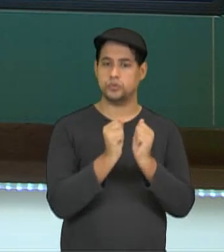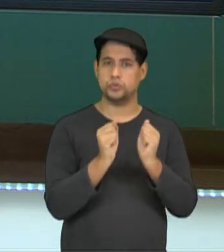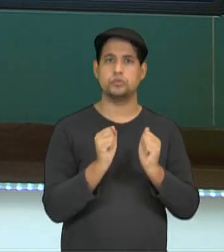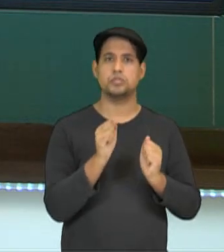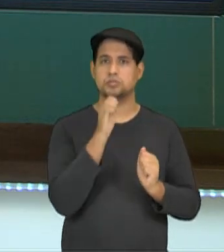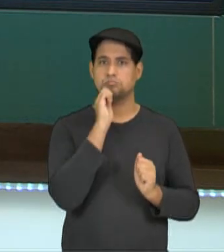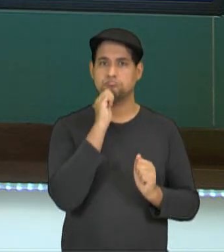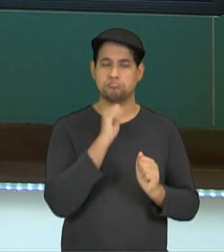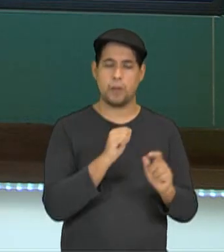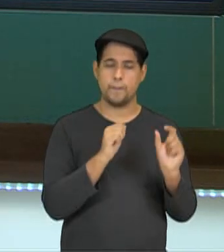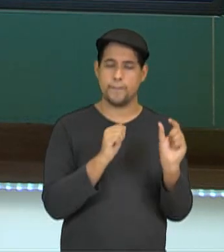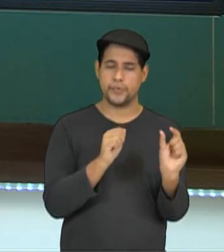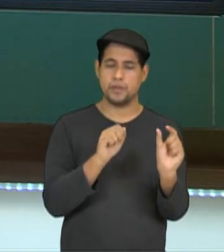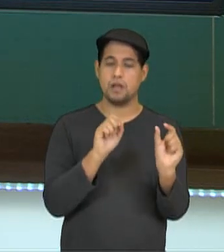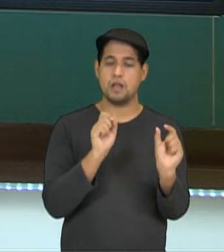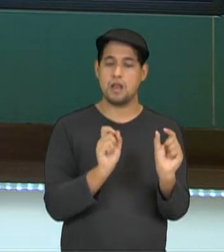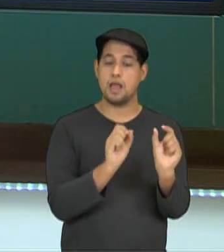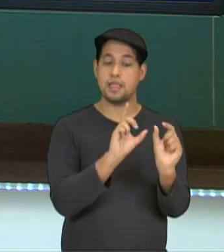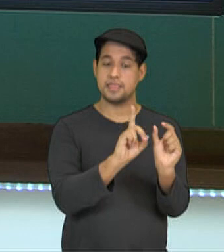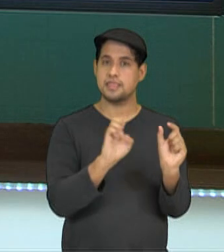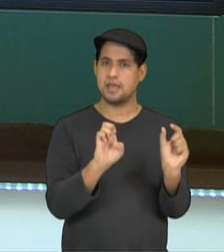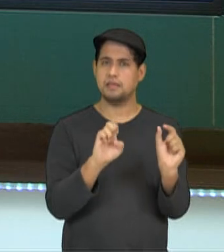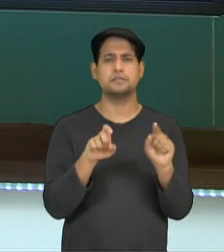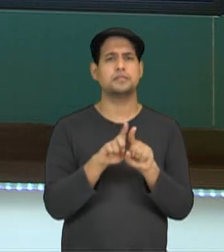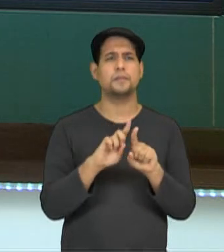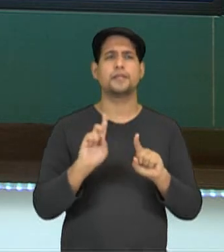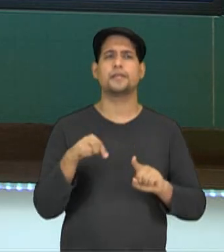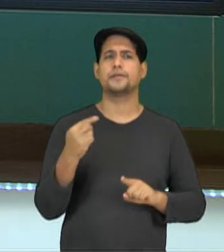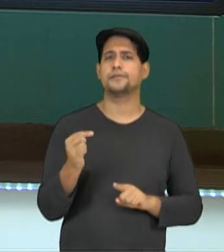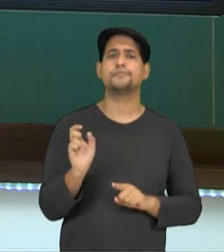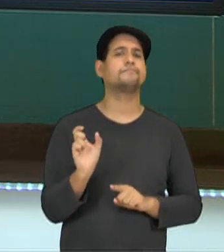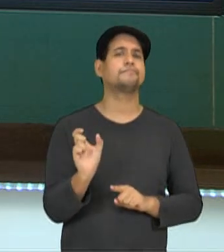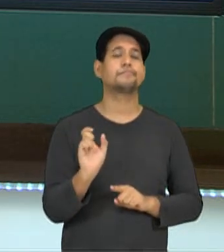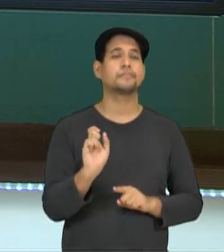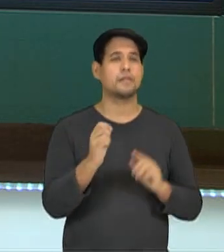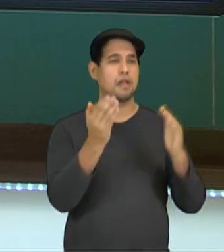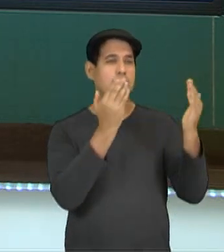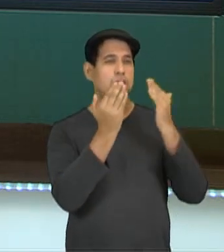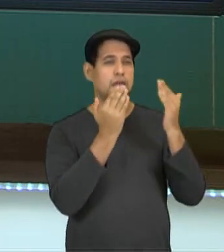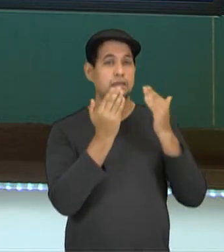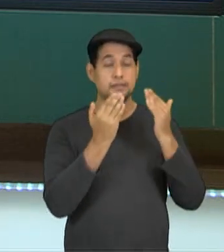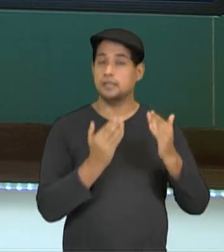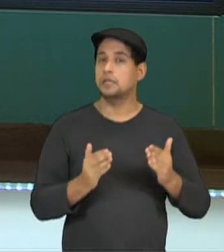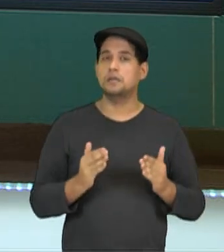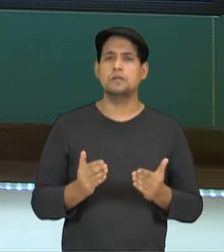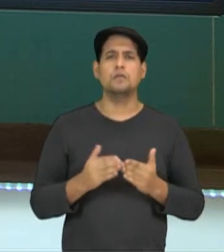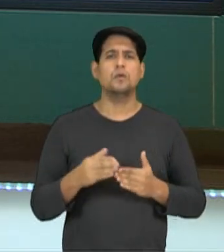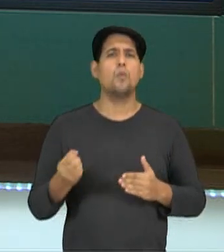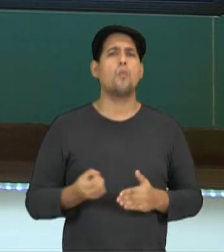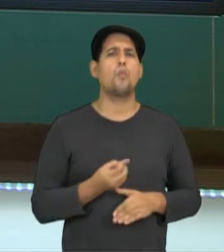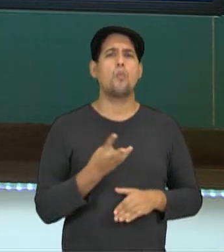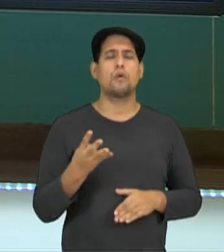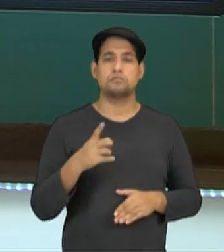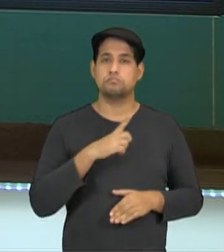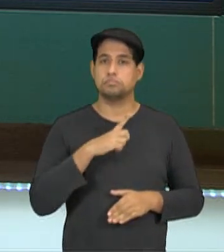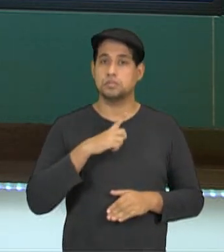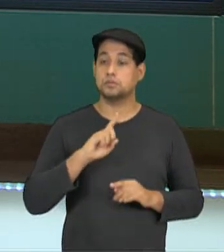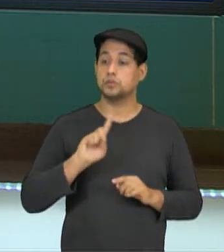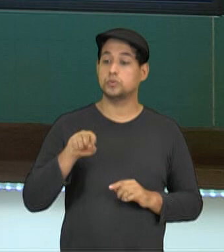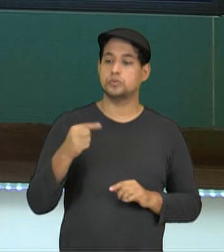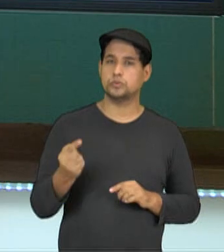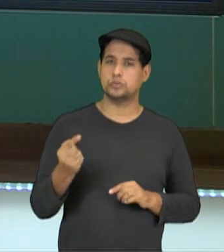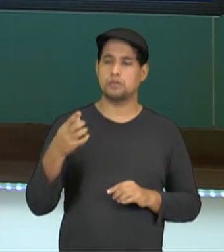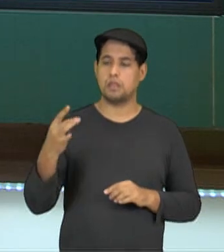prefixo, de, e aí vem mais um prefixo, que é você analisar nesse momento quantos tem do